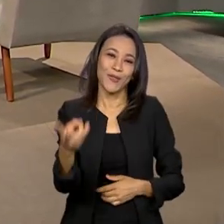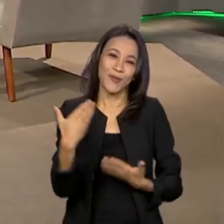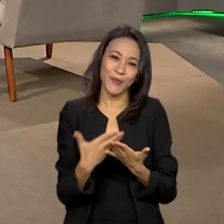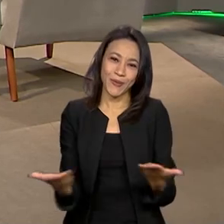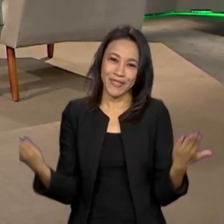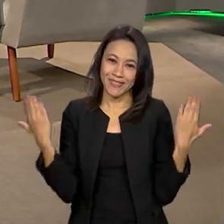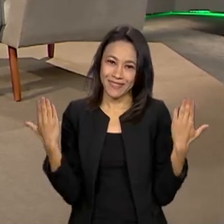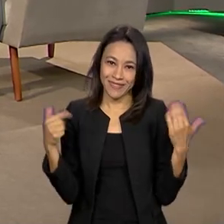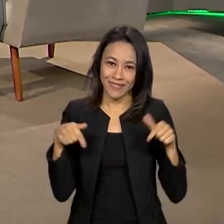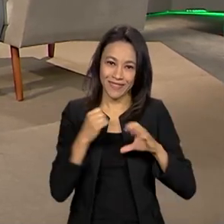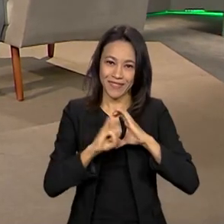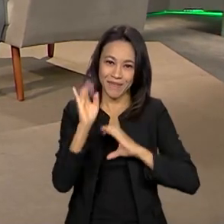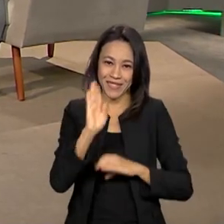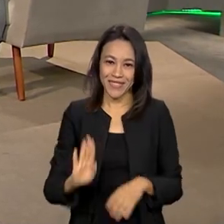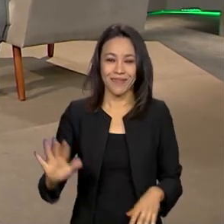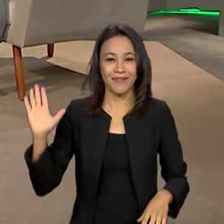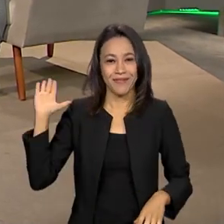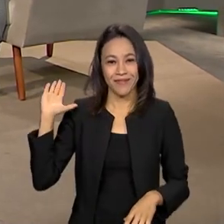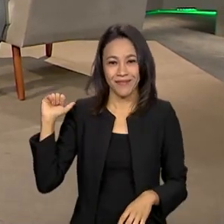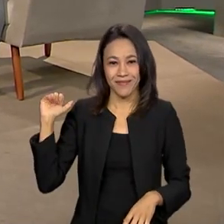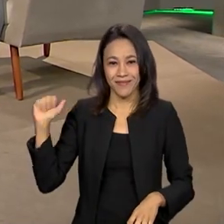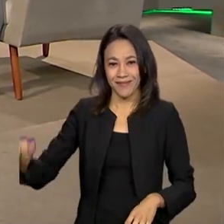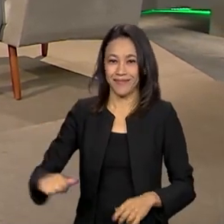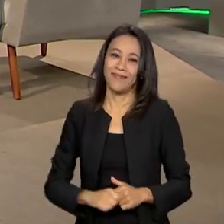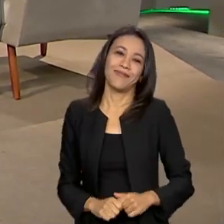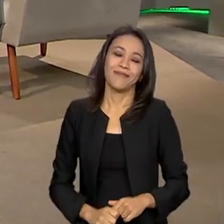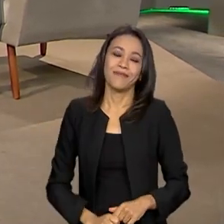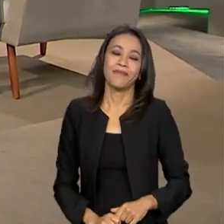aqui na TV Brasil. Até o próximo programa.